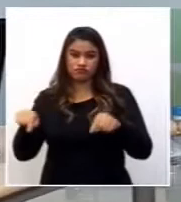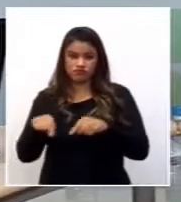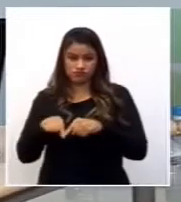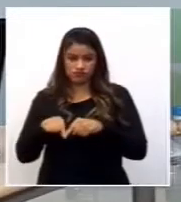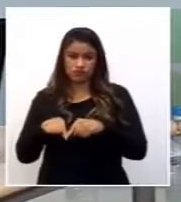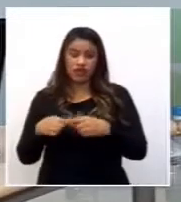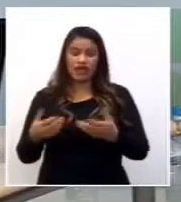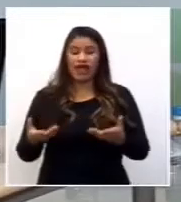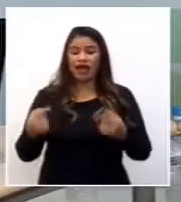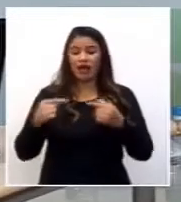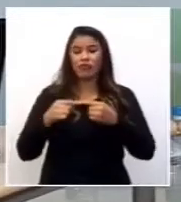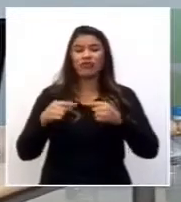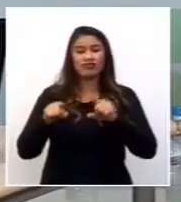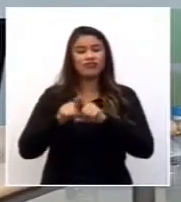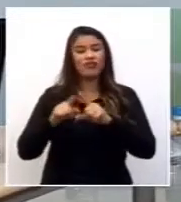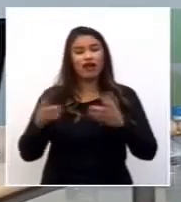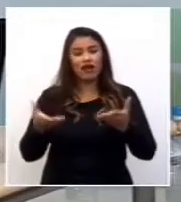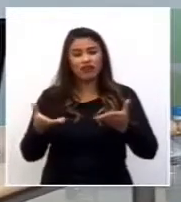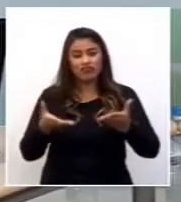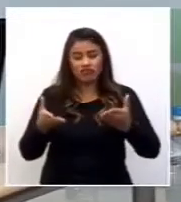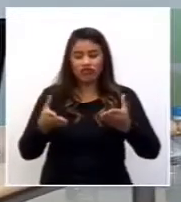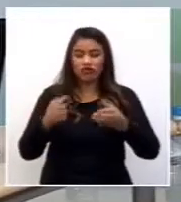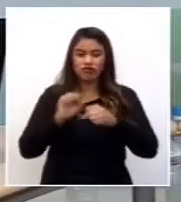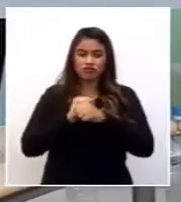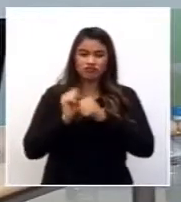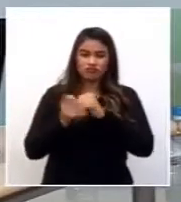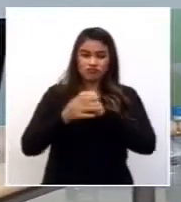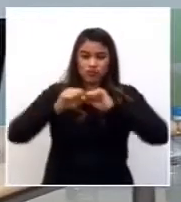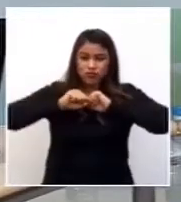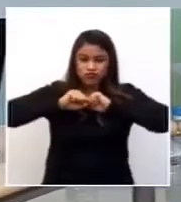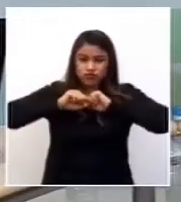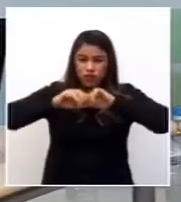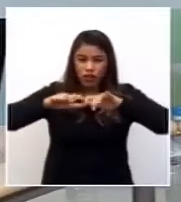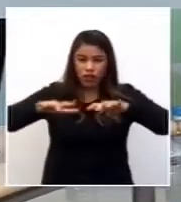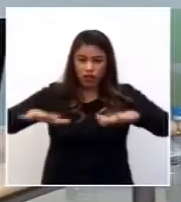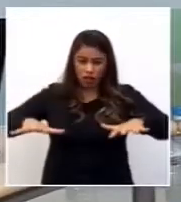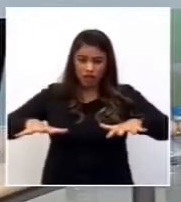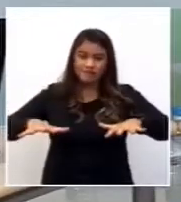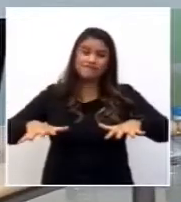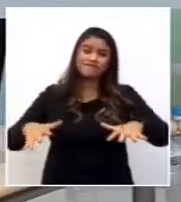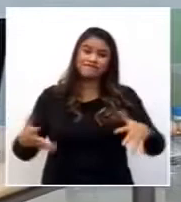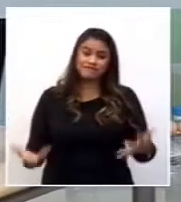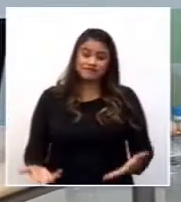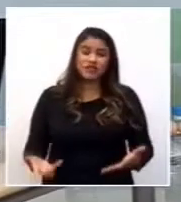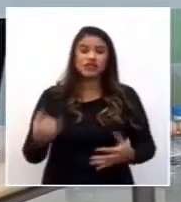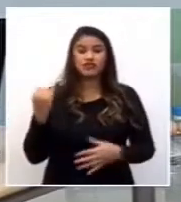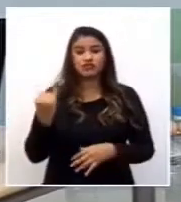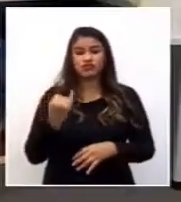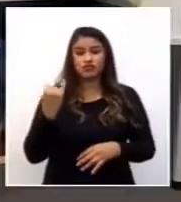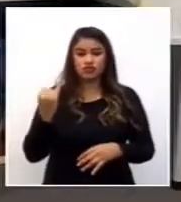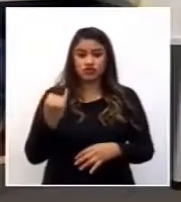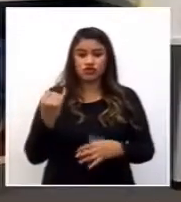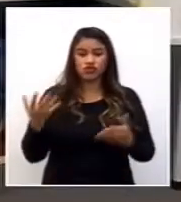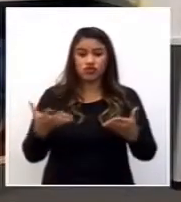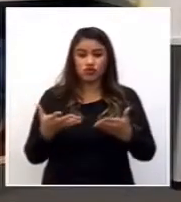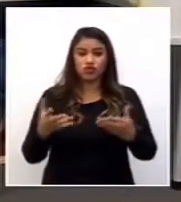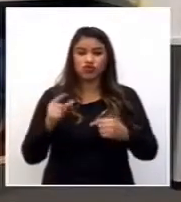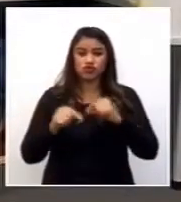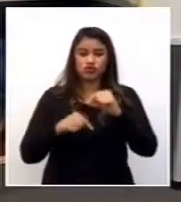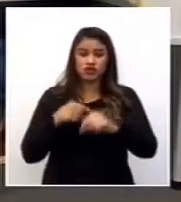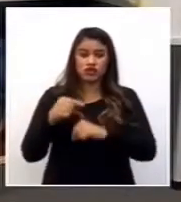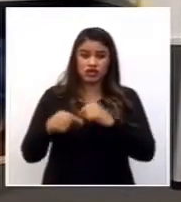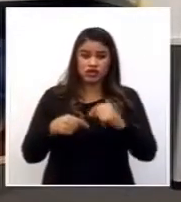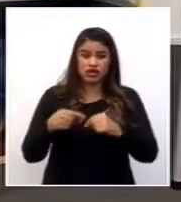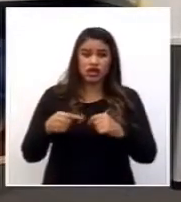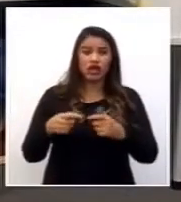nesse momento que nós estamos vivenciando de pandemia. Né? Então, é interessante que hoje, né, principalmente na atual conjuntura, né,